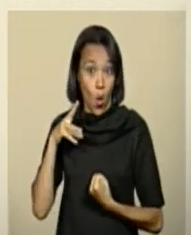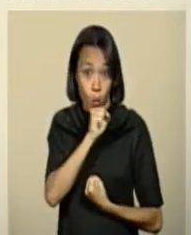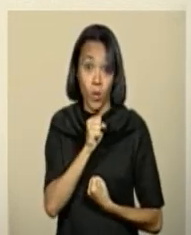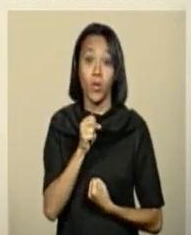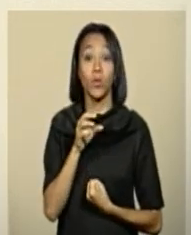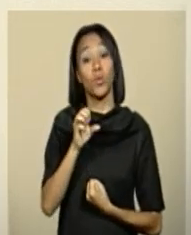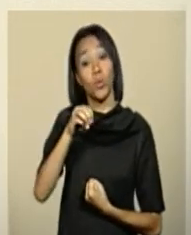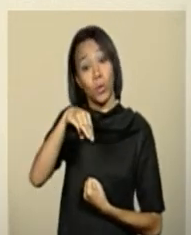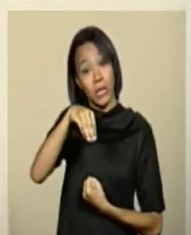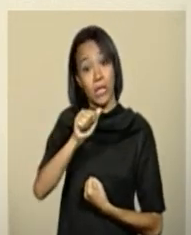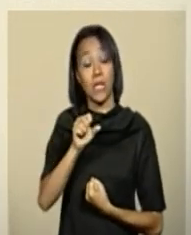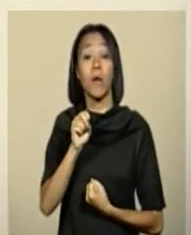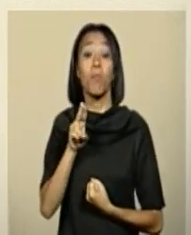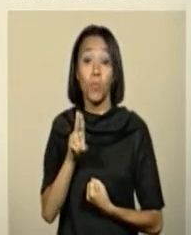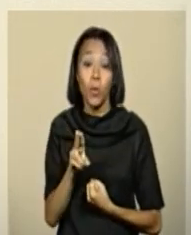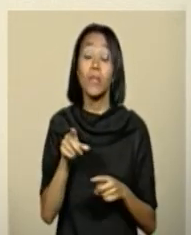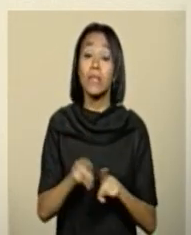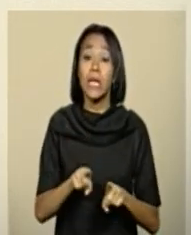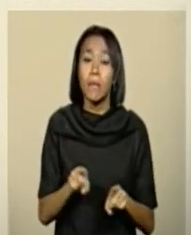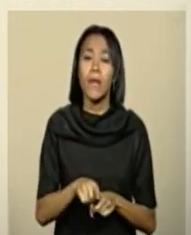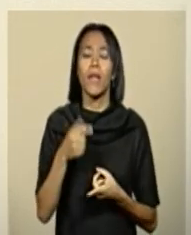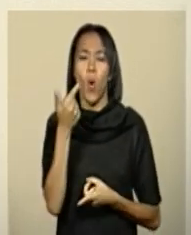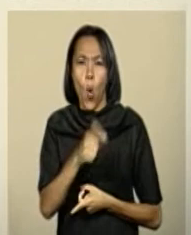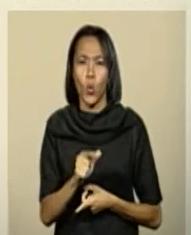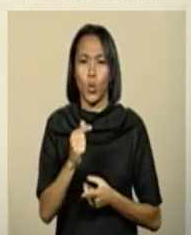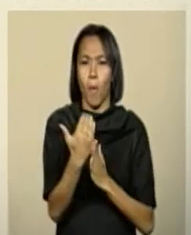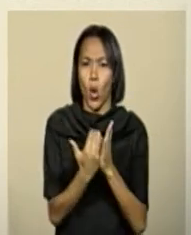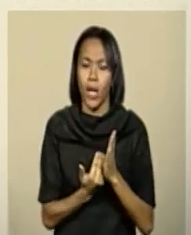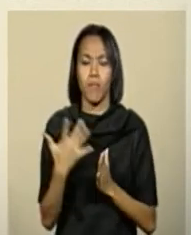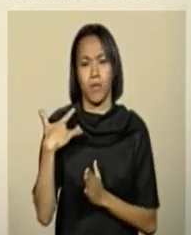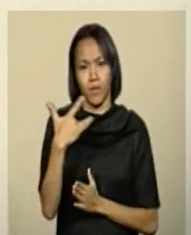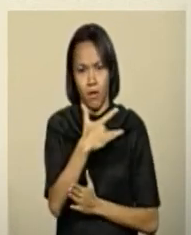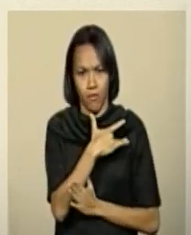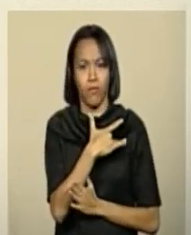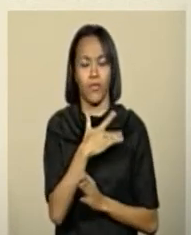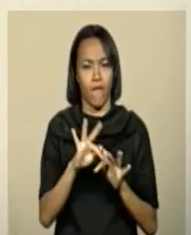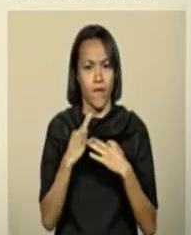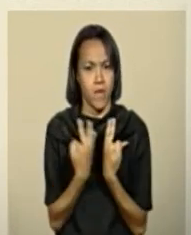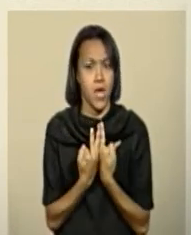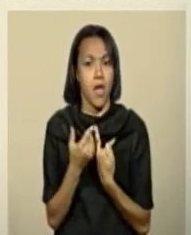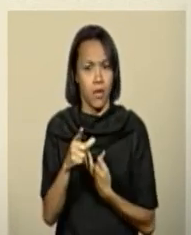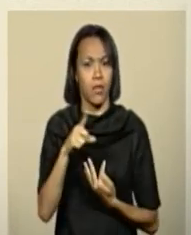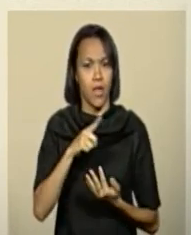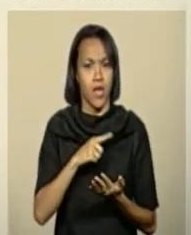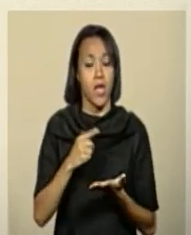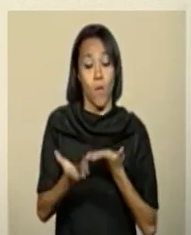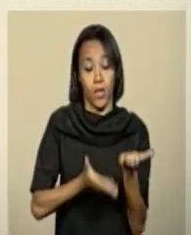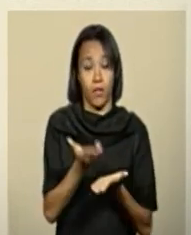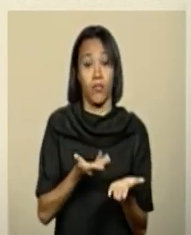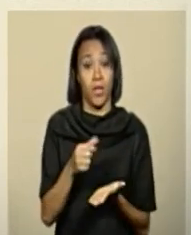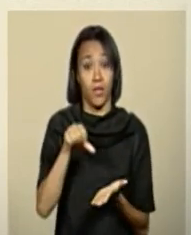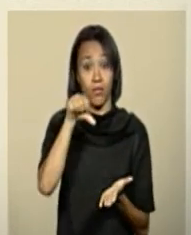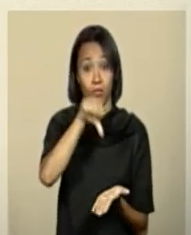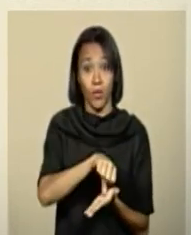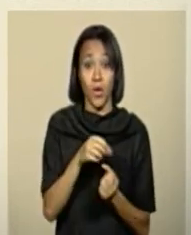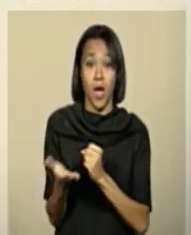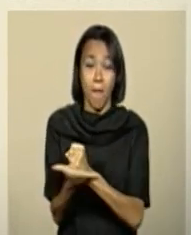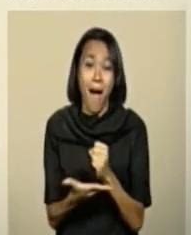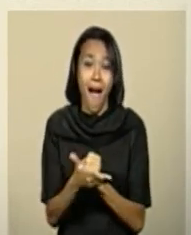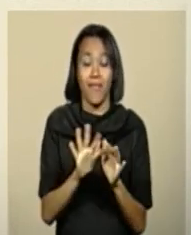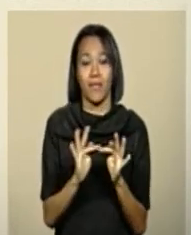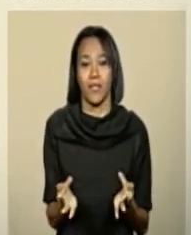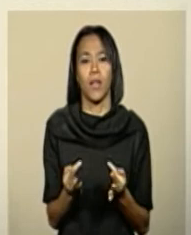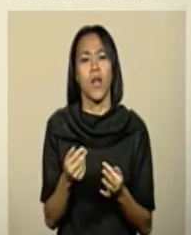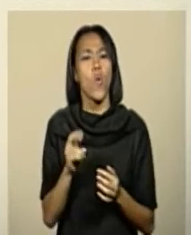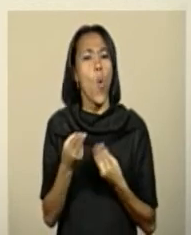SAMU, com as UPAs e com o Programa Saúde da Família, que atende nas unidades básicas. Para funcionar